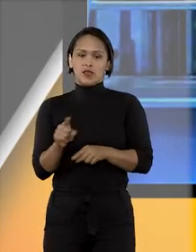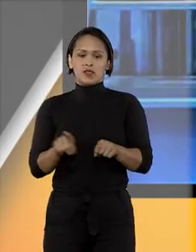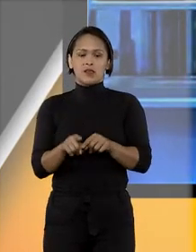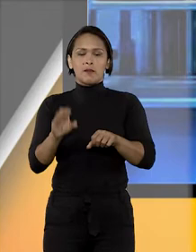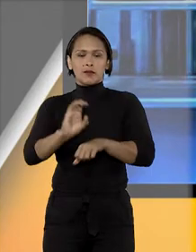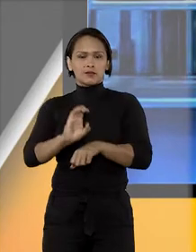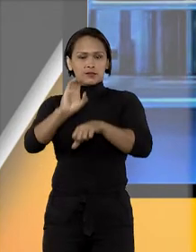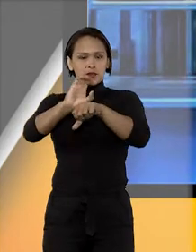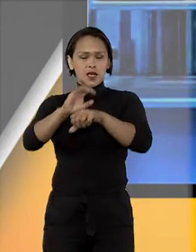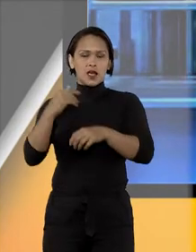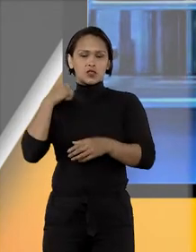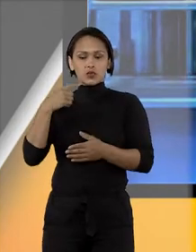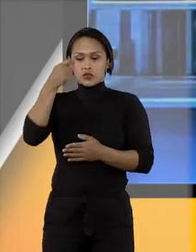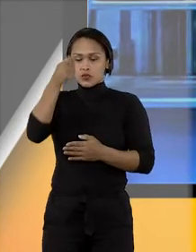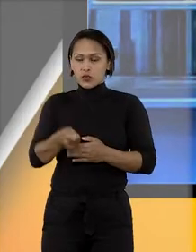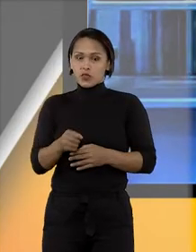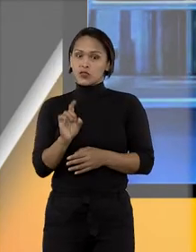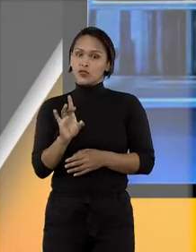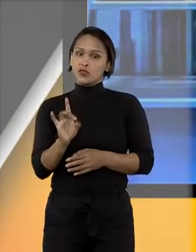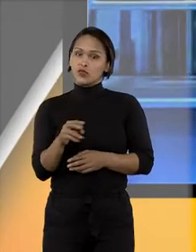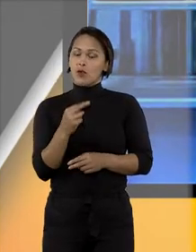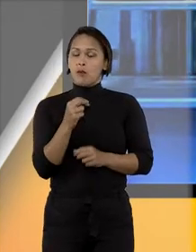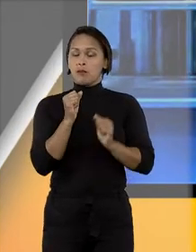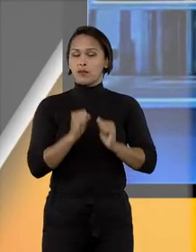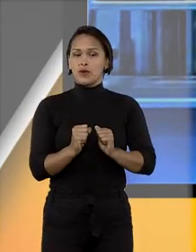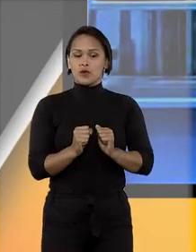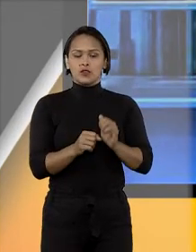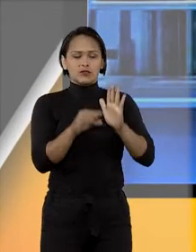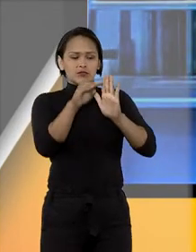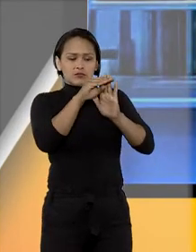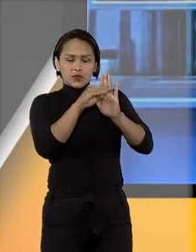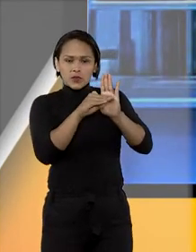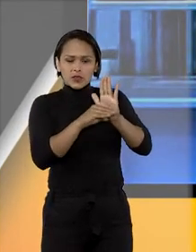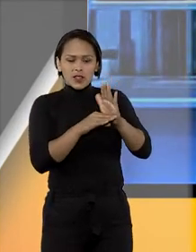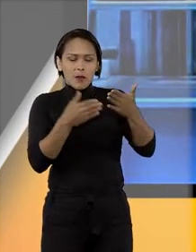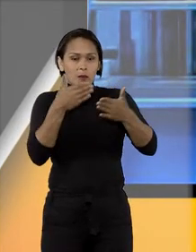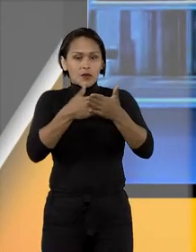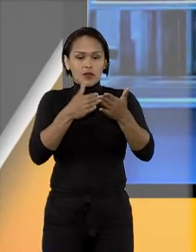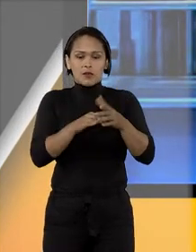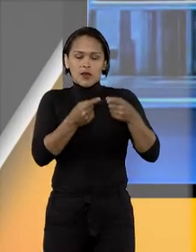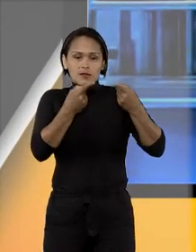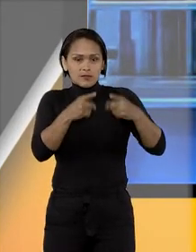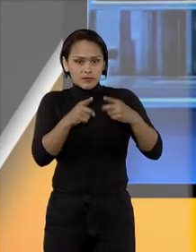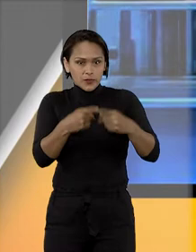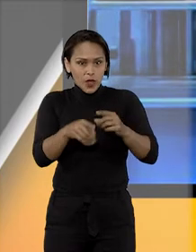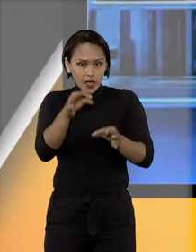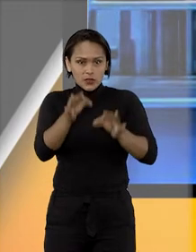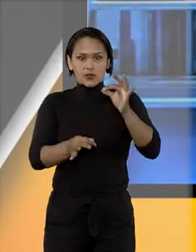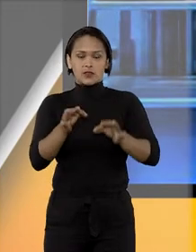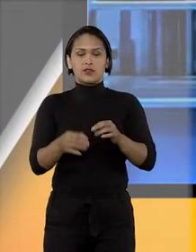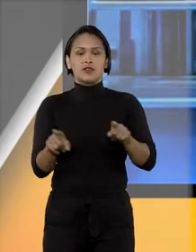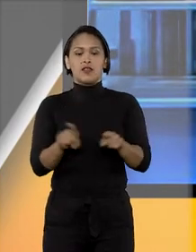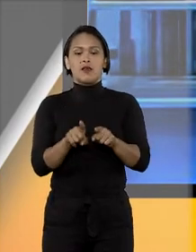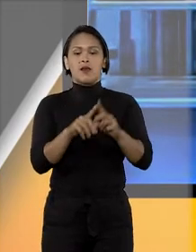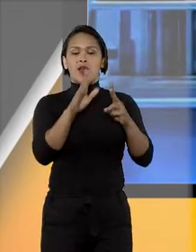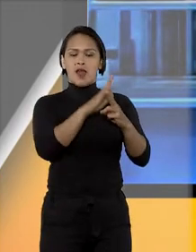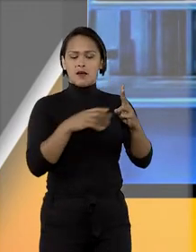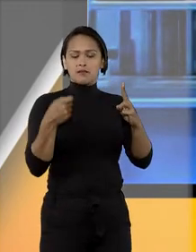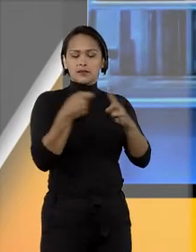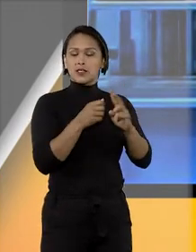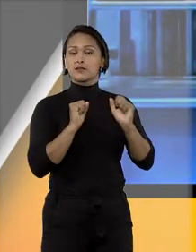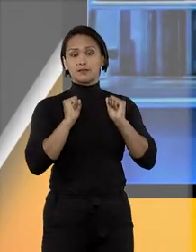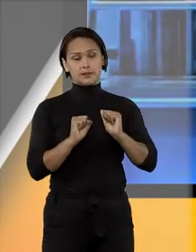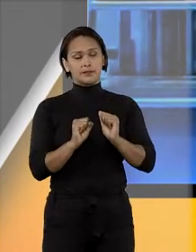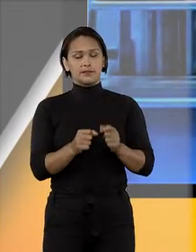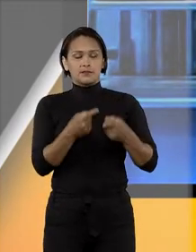Estado juiz age se e nos termos, nos limites em que for provocado. Da mesma forma que a parte pode